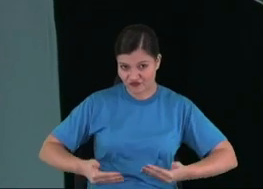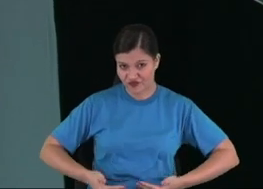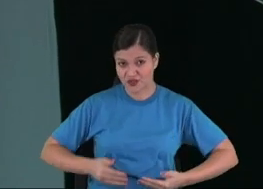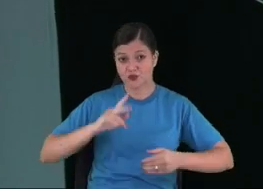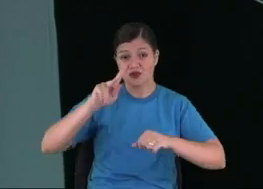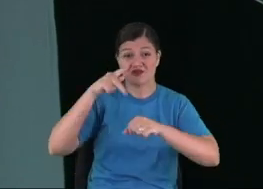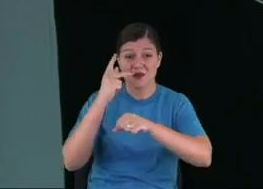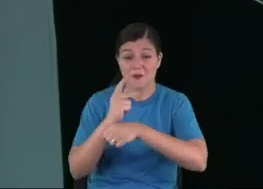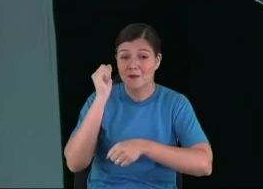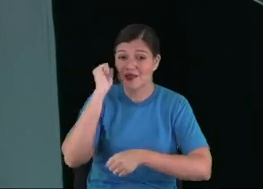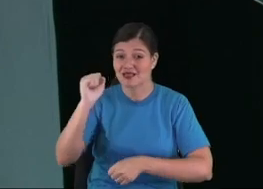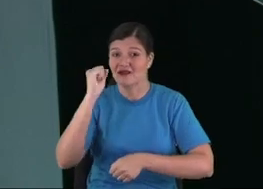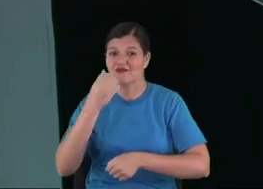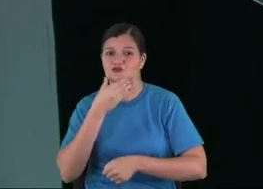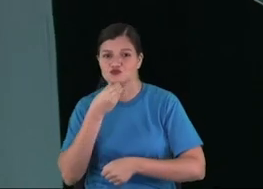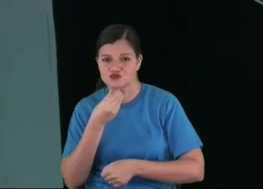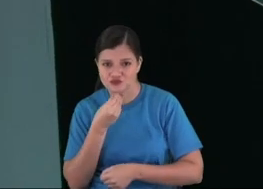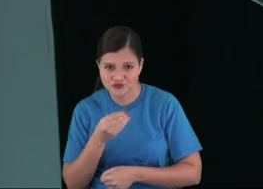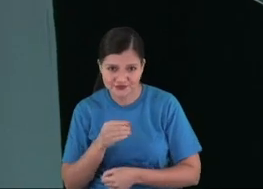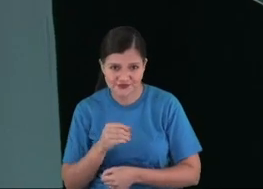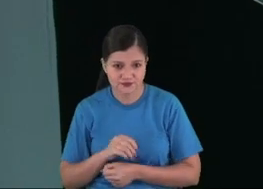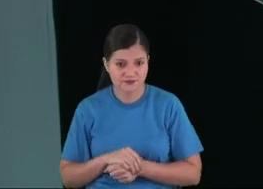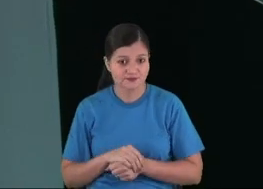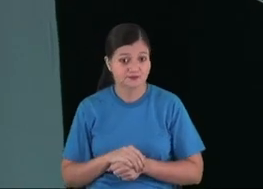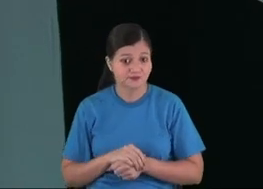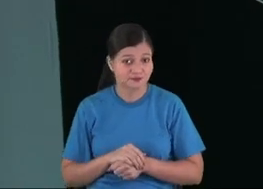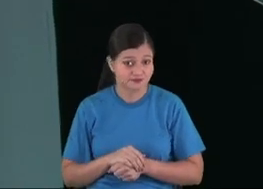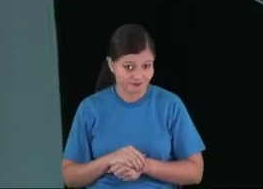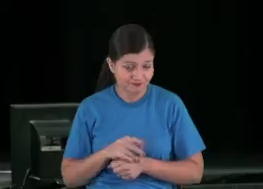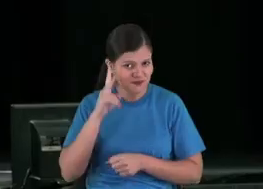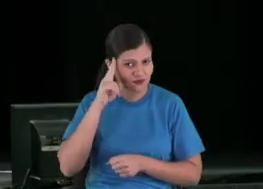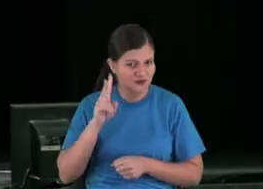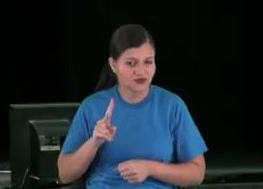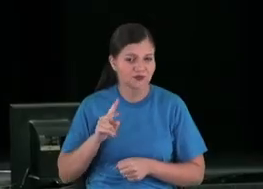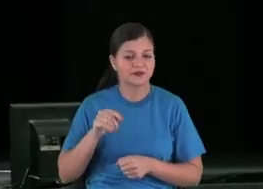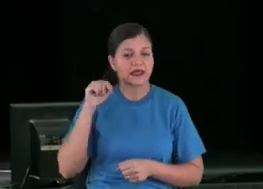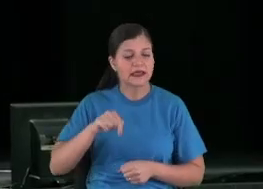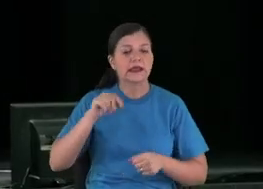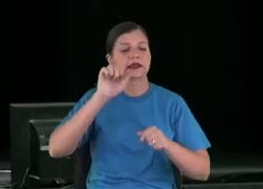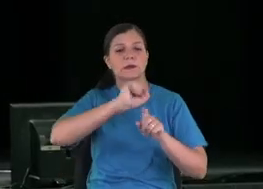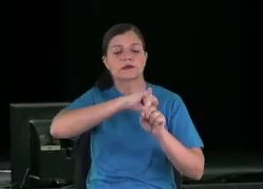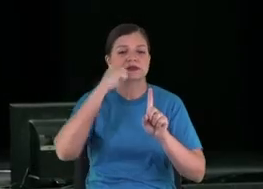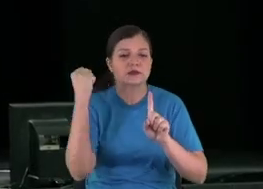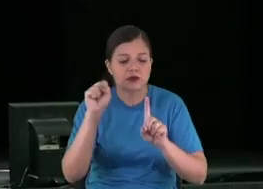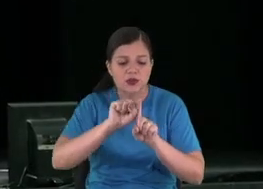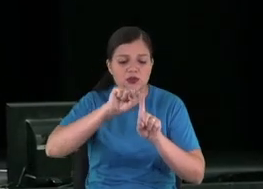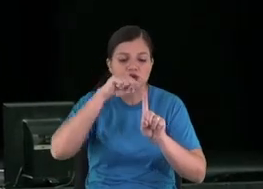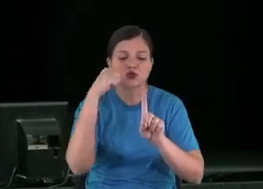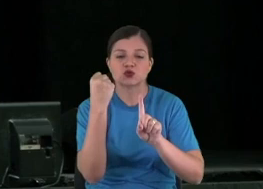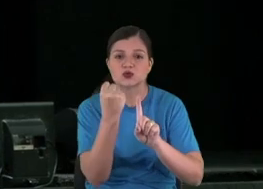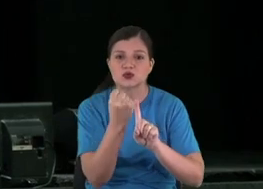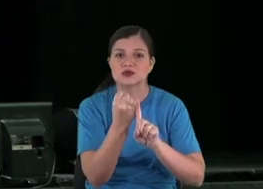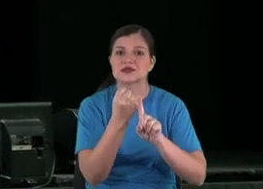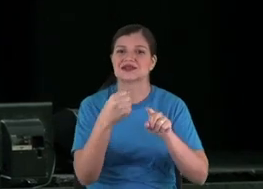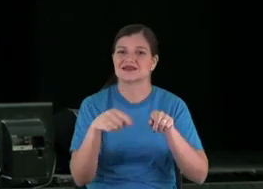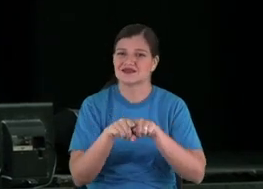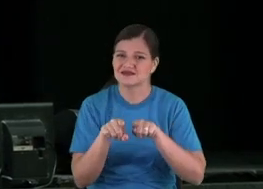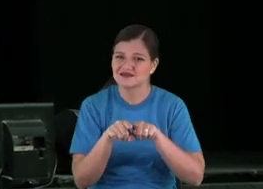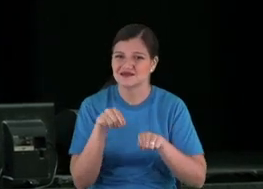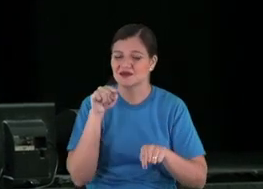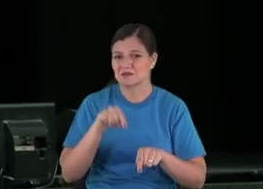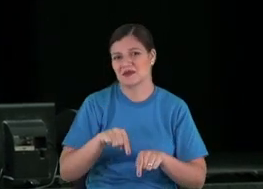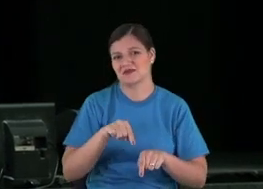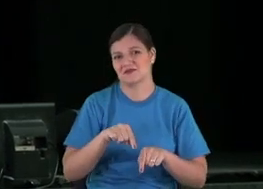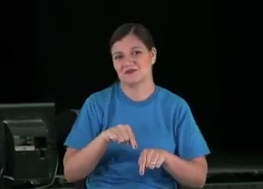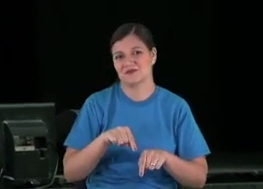E nossa sociedade, ela refletiu isso aí. A maioria dos nossos lares são matriarcais.